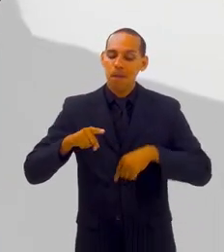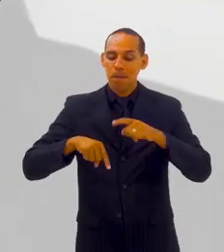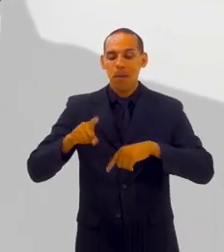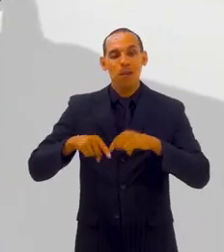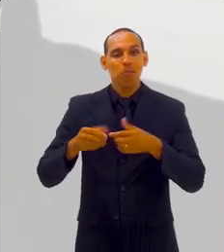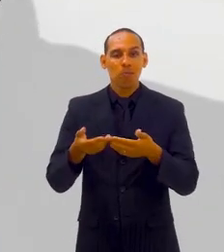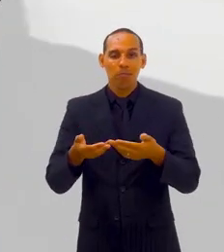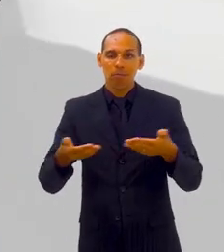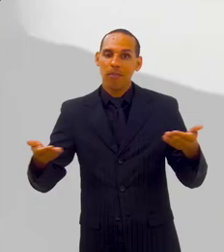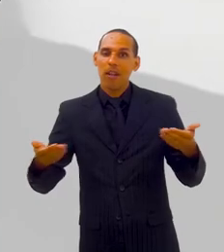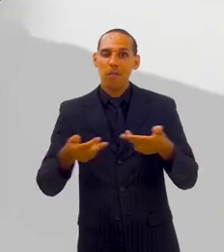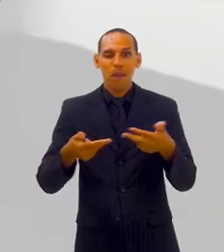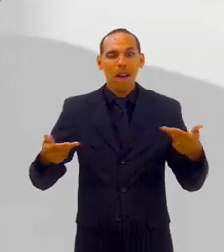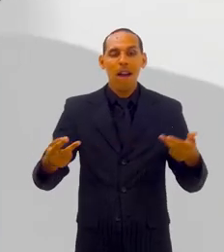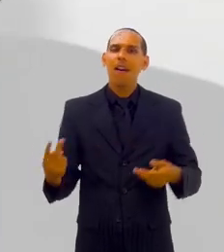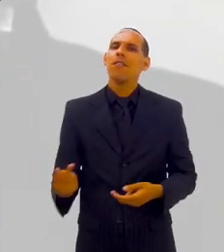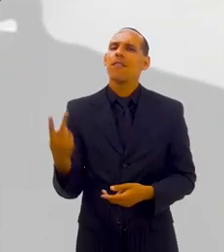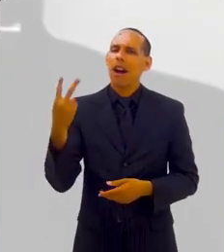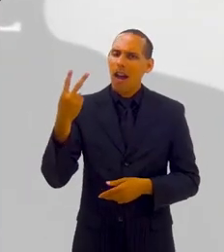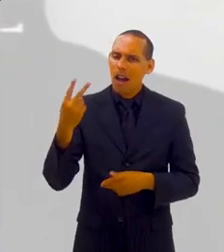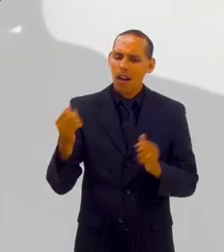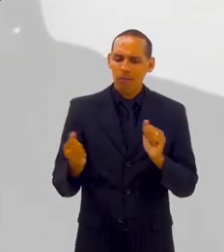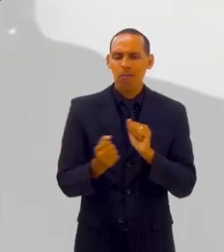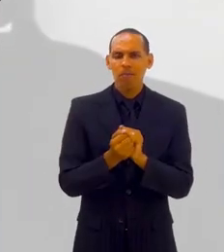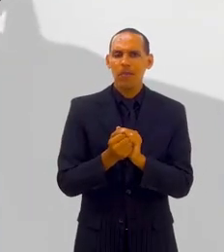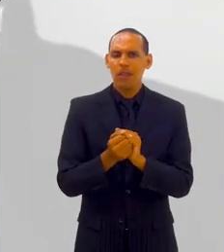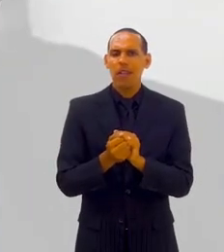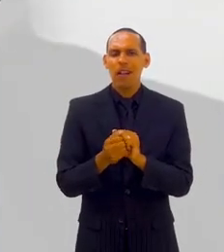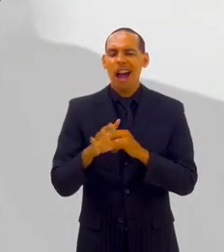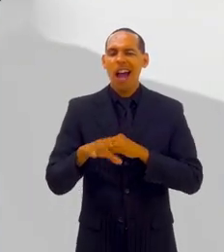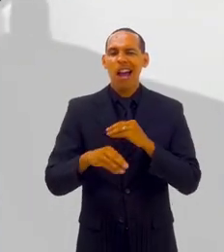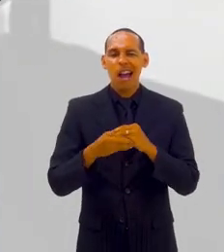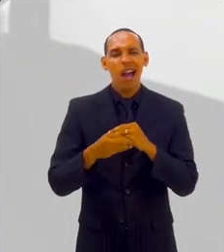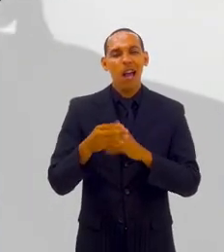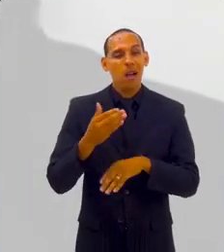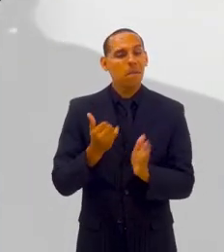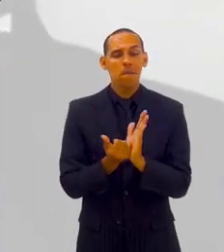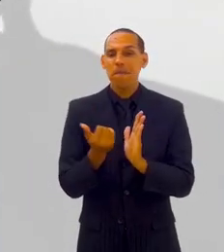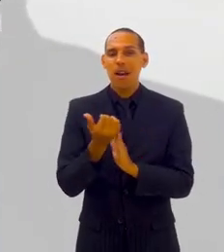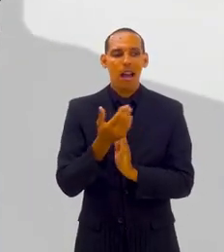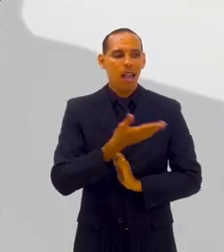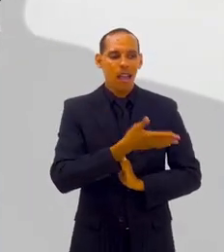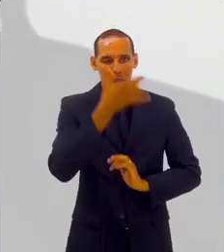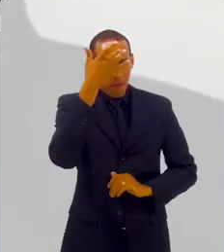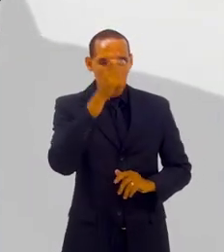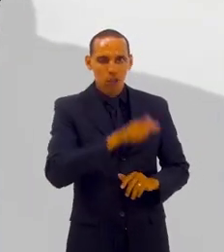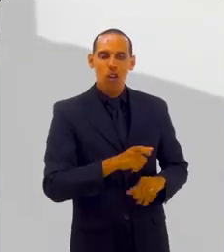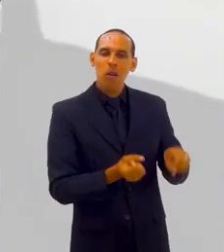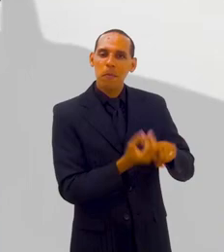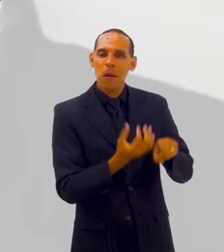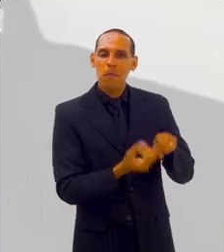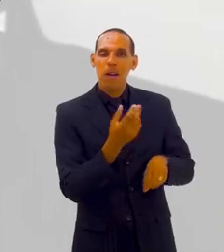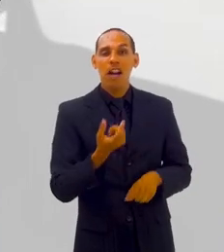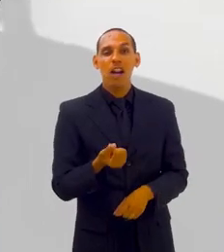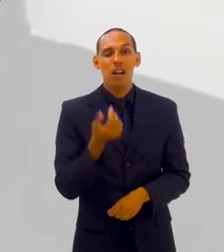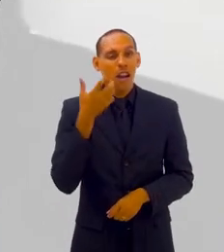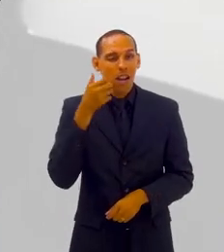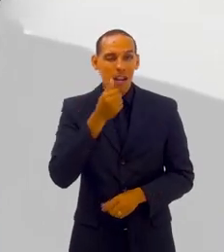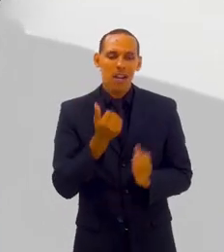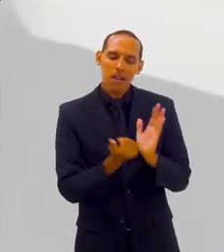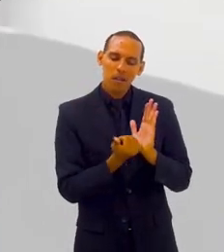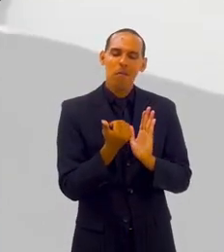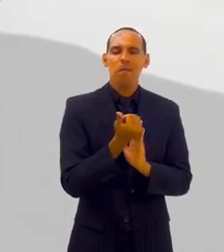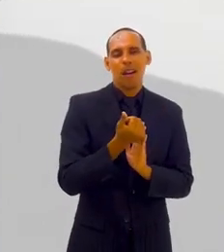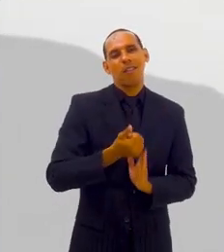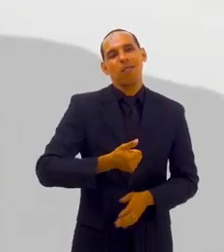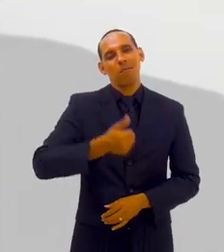produtos que tem que tem um valor agregado maior que possam trazer aos nossos produtores uma renda Melhor